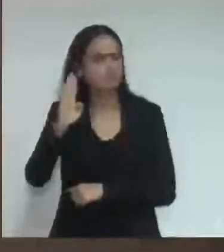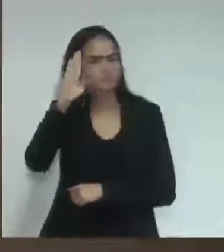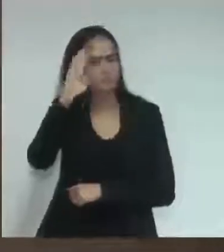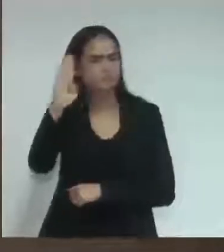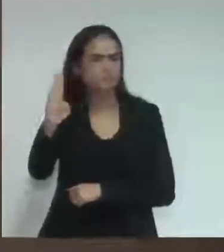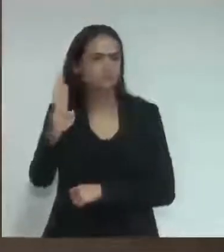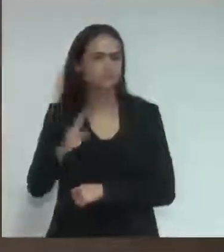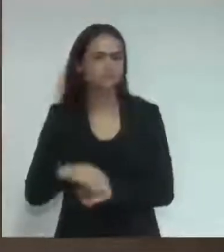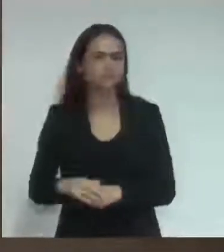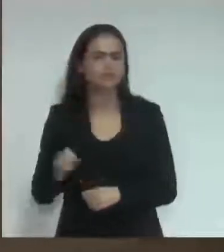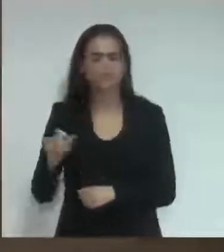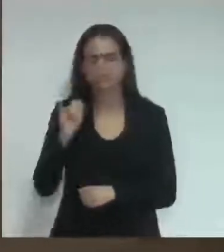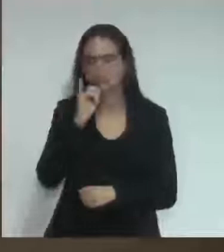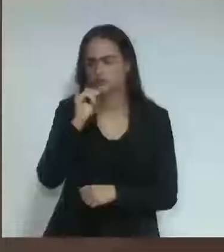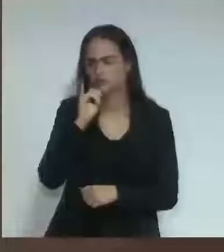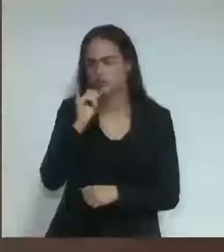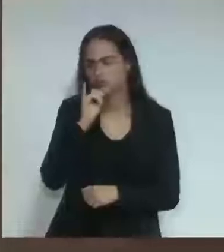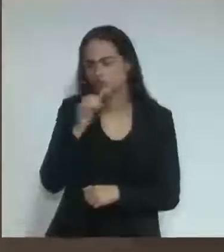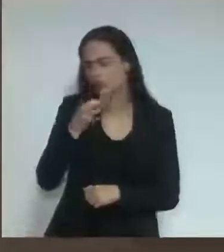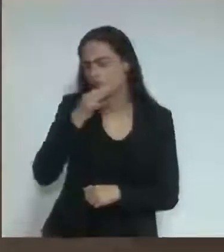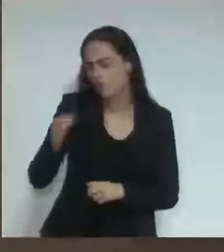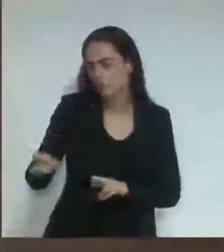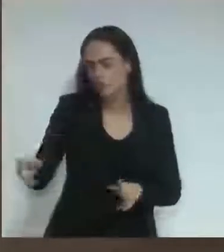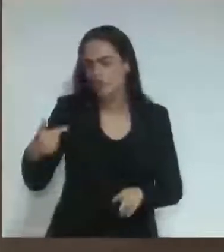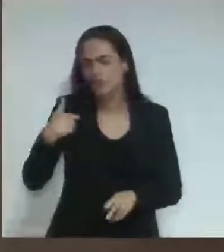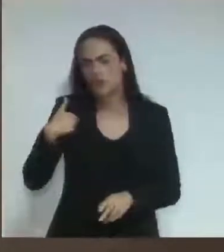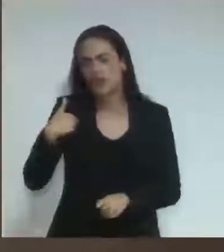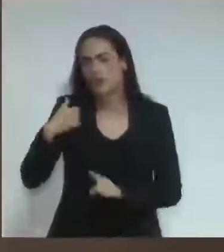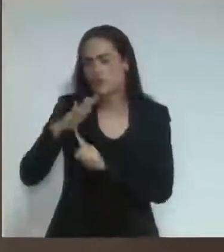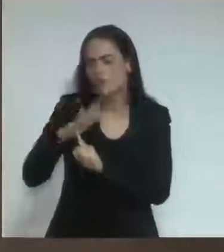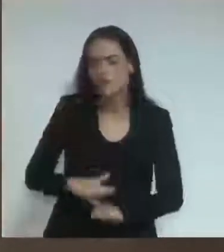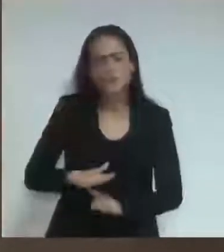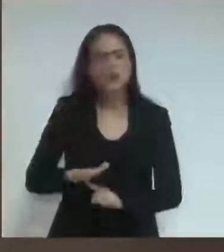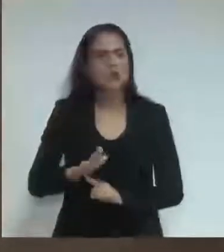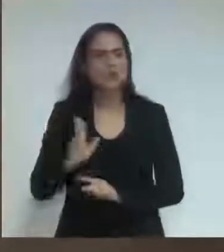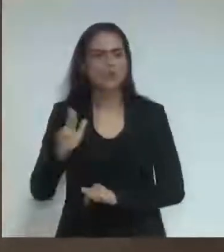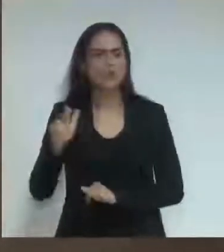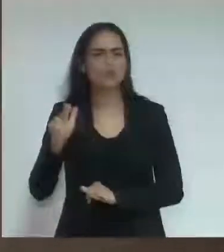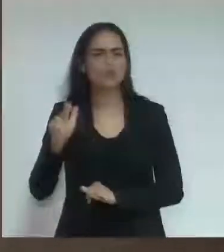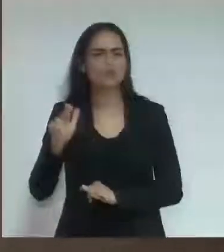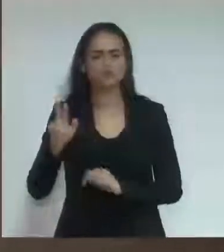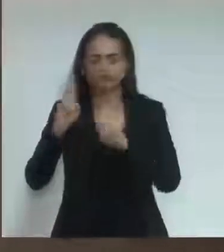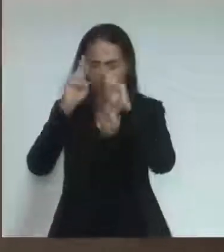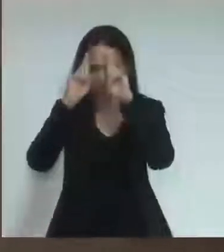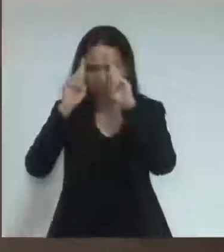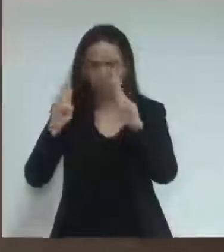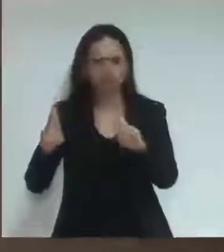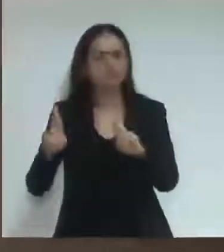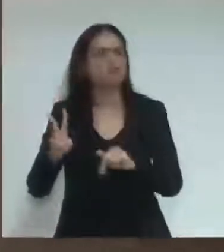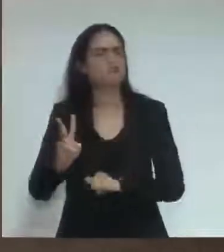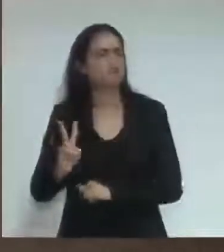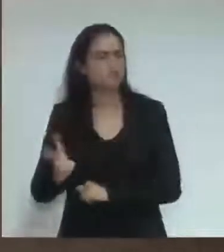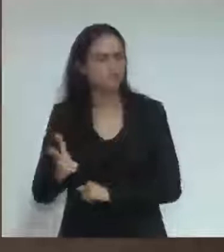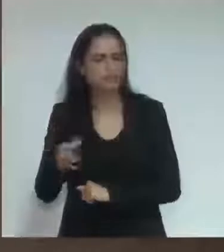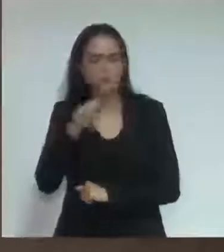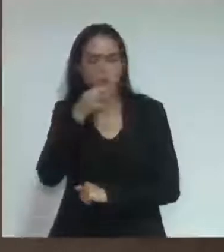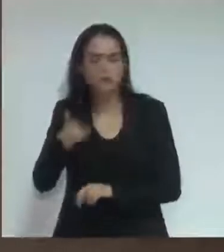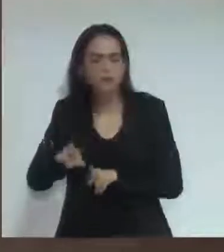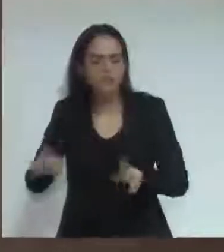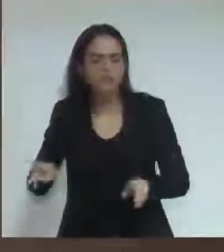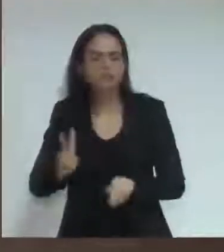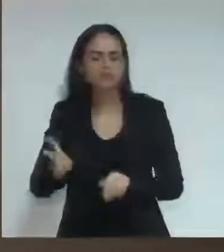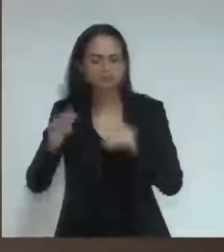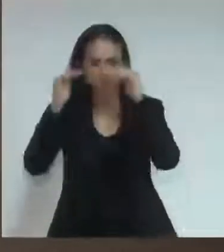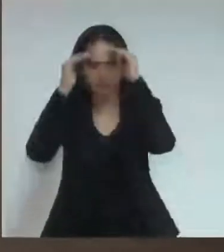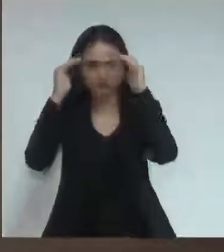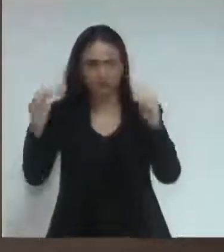ver, mesmo que tenha uma grande discordância, vir aqui agredir, ofender ninguém. Eu sempre respeito e sempre vou respeitar a opinião de cada um. Mas